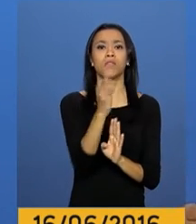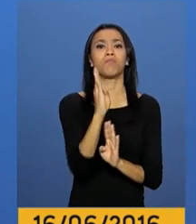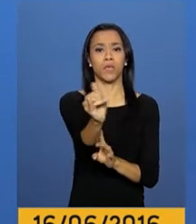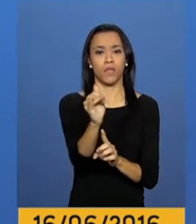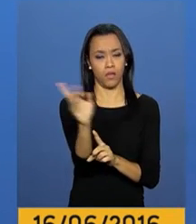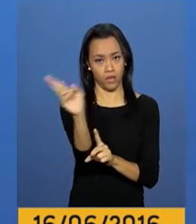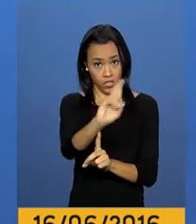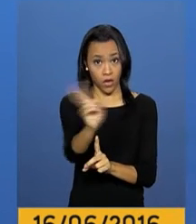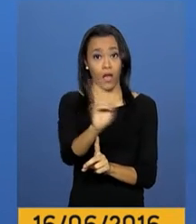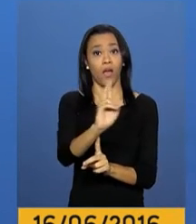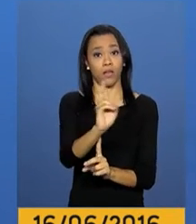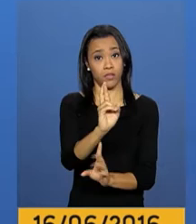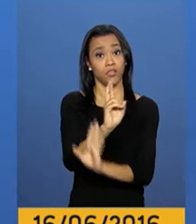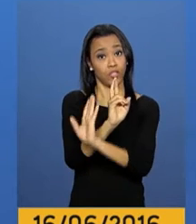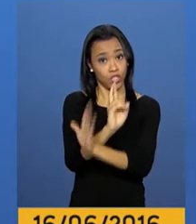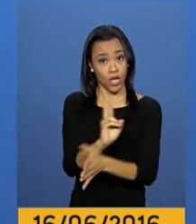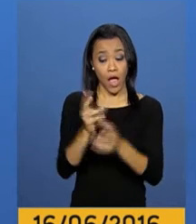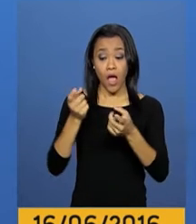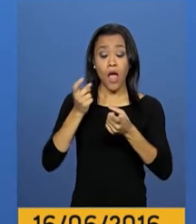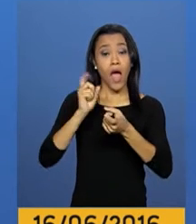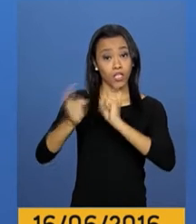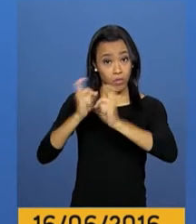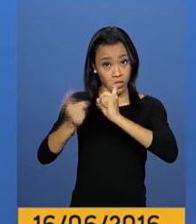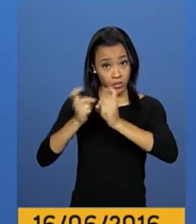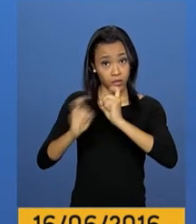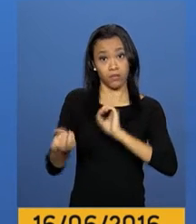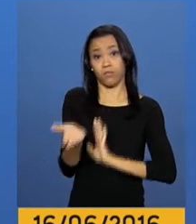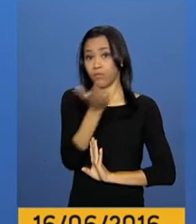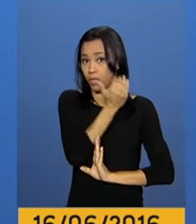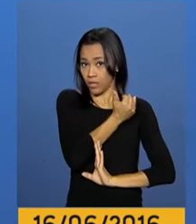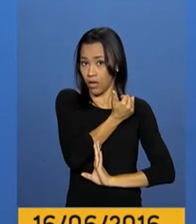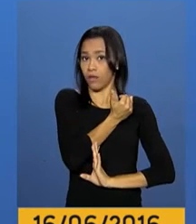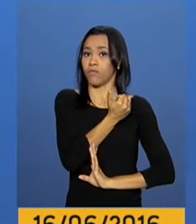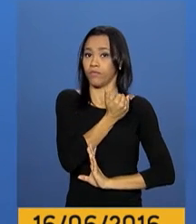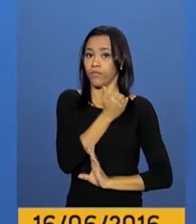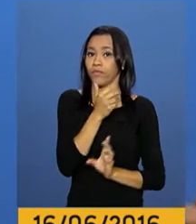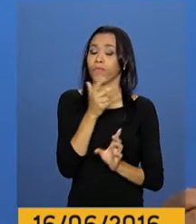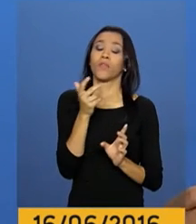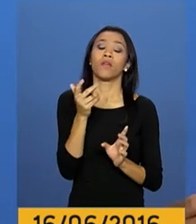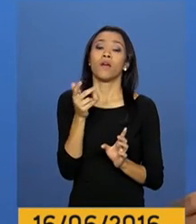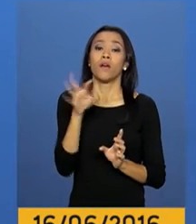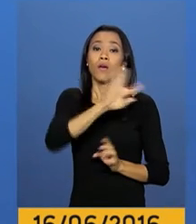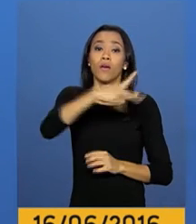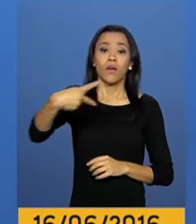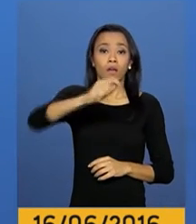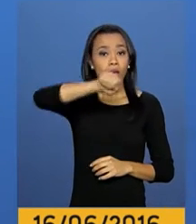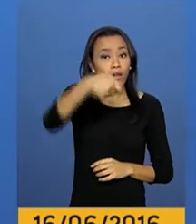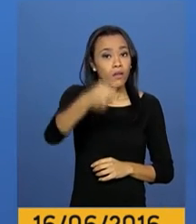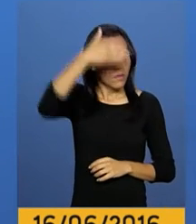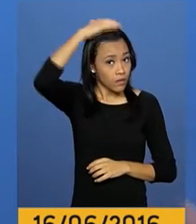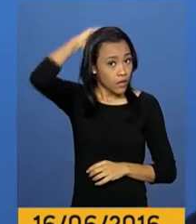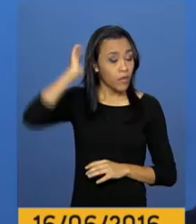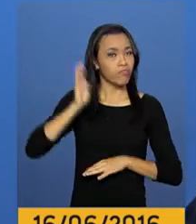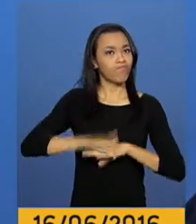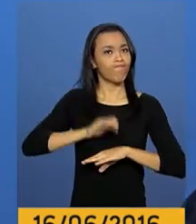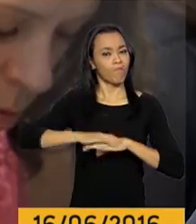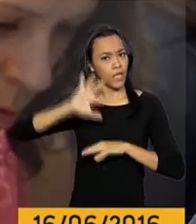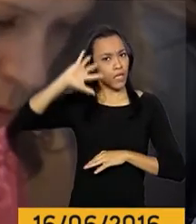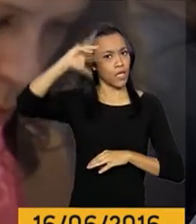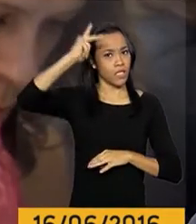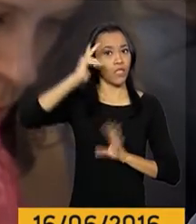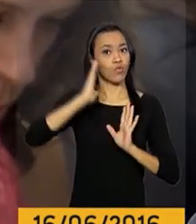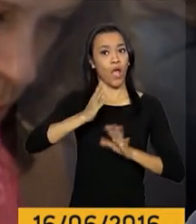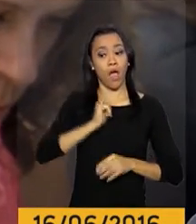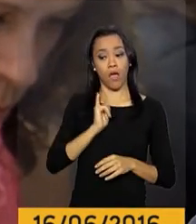foi praticado pela gestão anterior, o presidente Temer tinha tomado já a decisão, e já foi